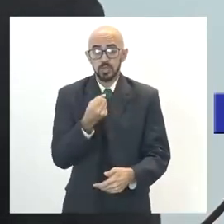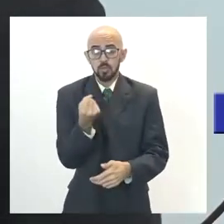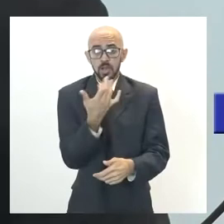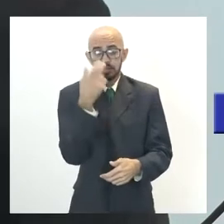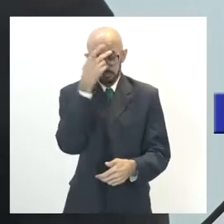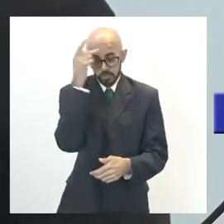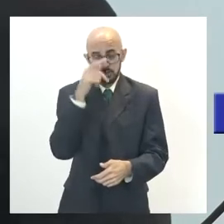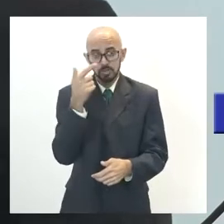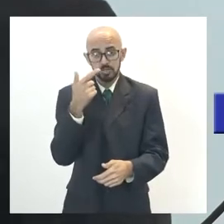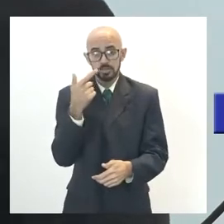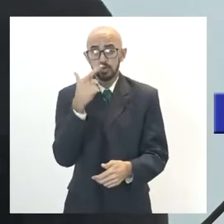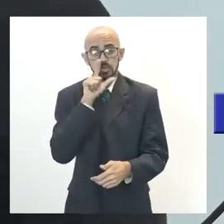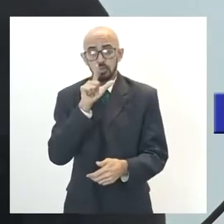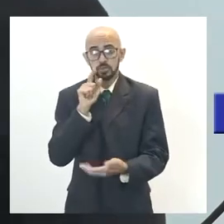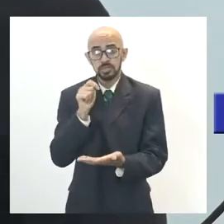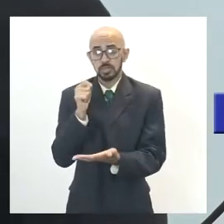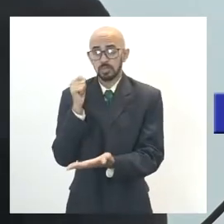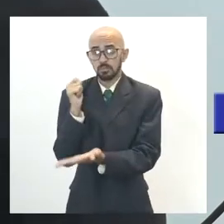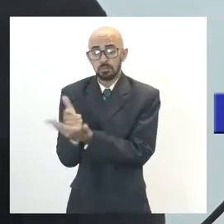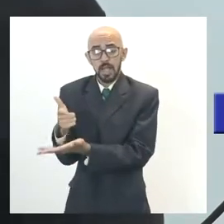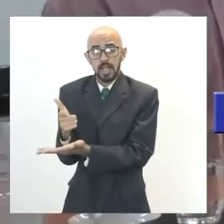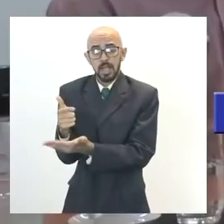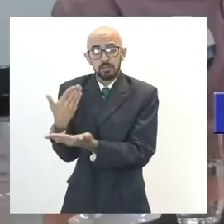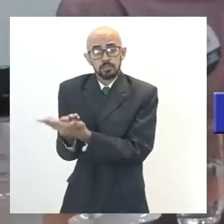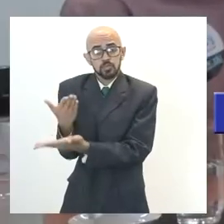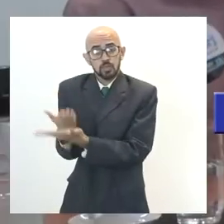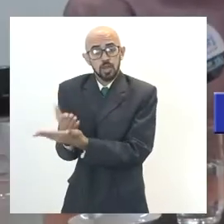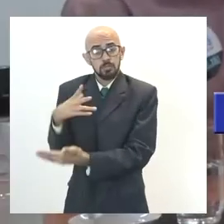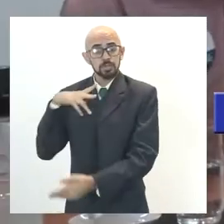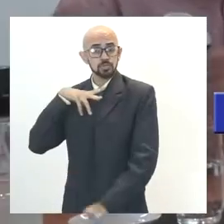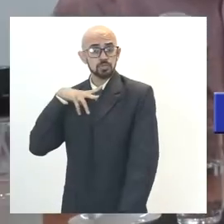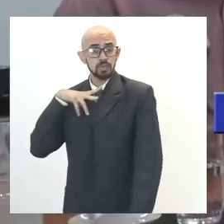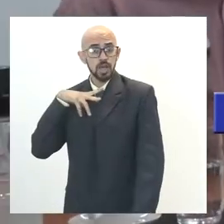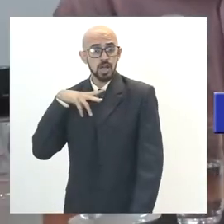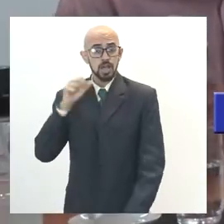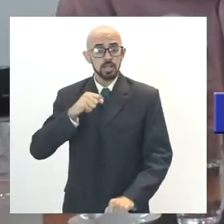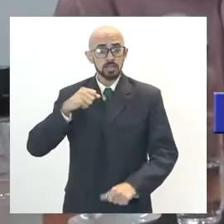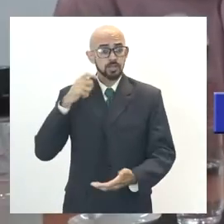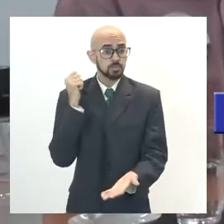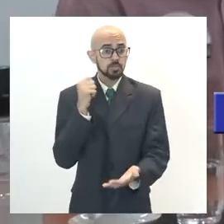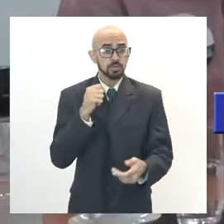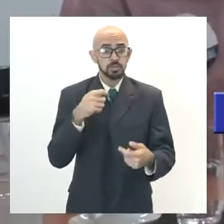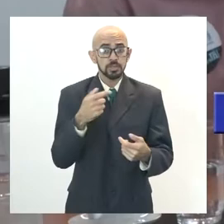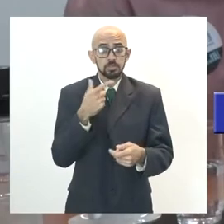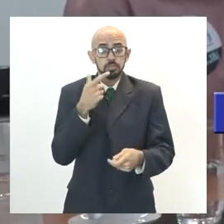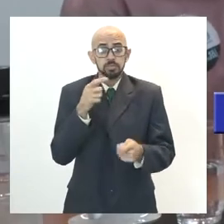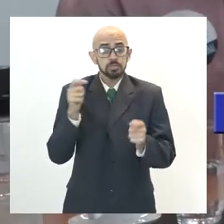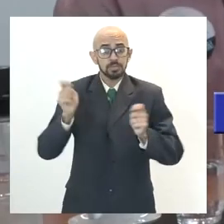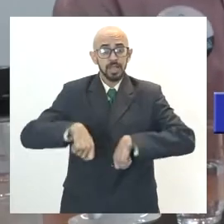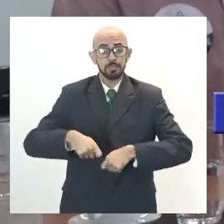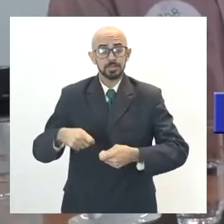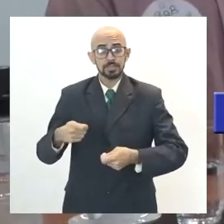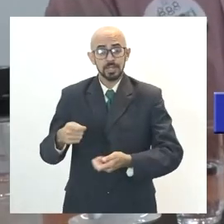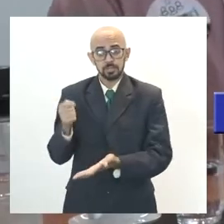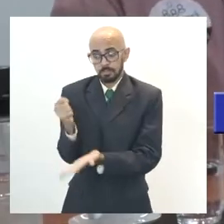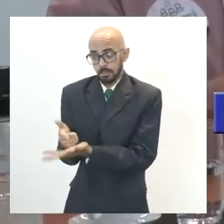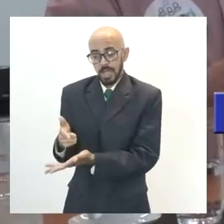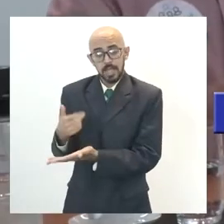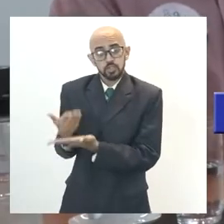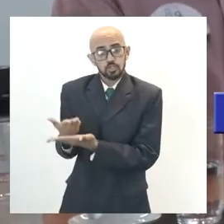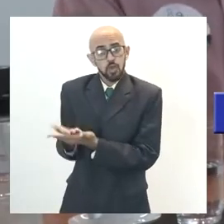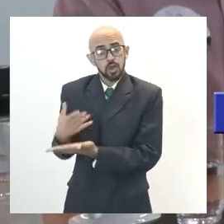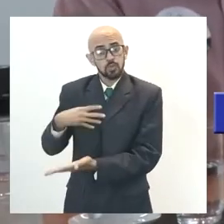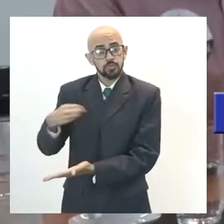deixando de pagar uma escola particular aí no procurando a escola pública para os seus filhos né aquele o pudim para garante que teriam pagar Então